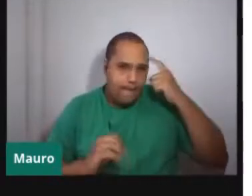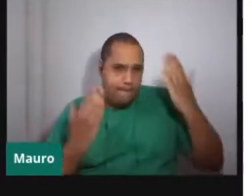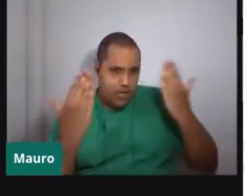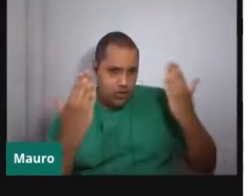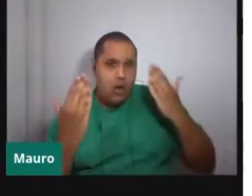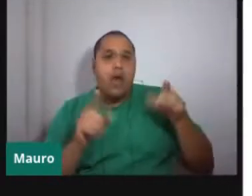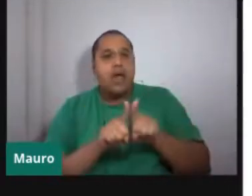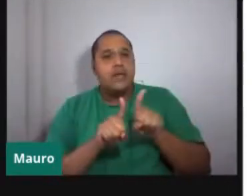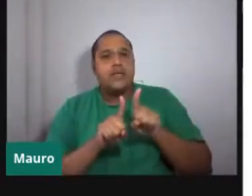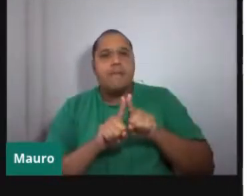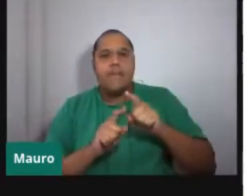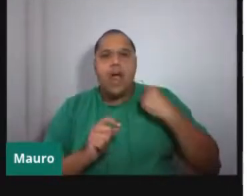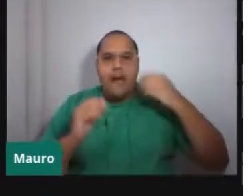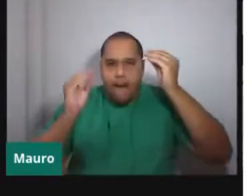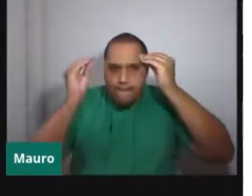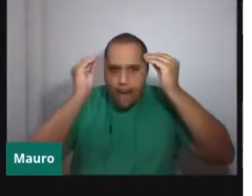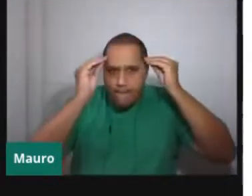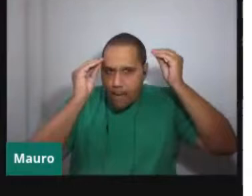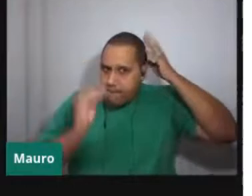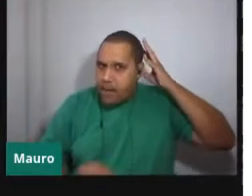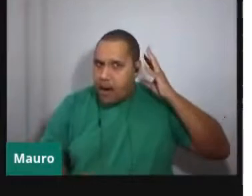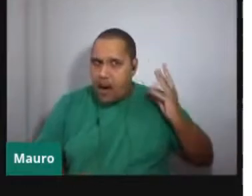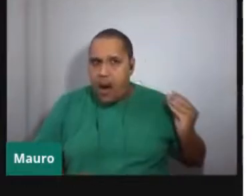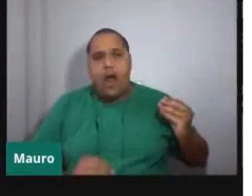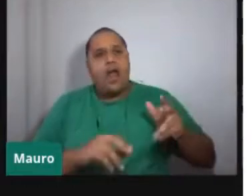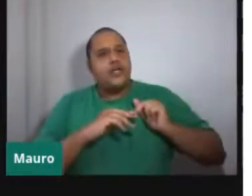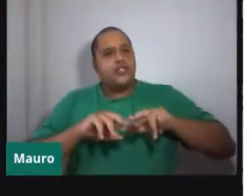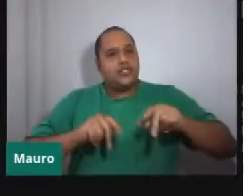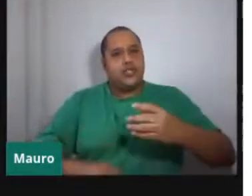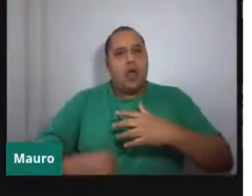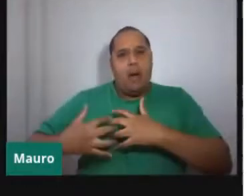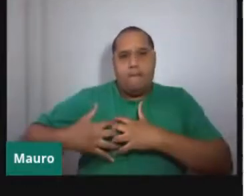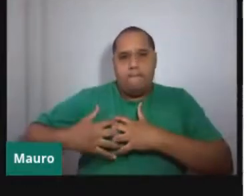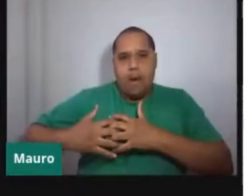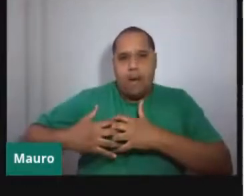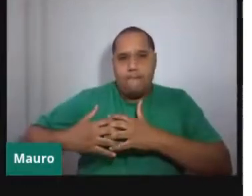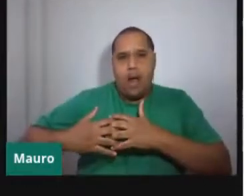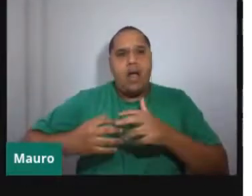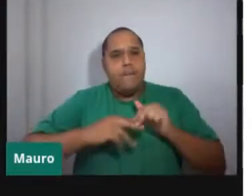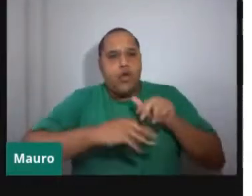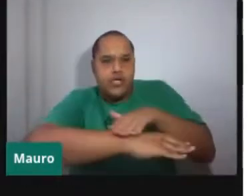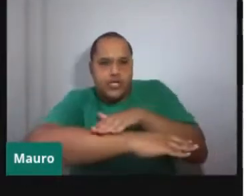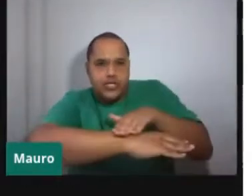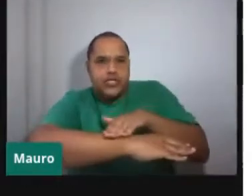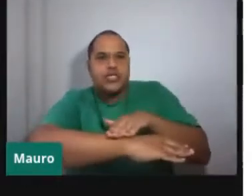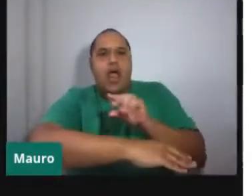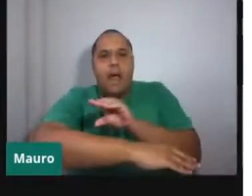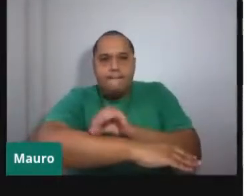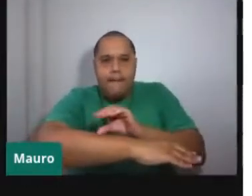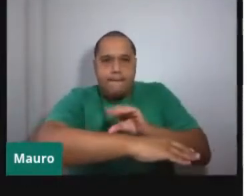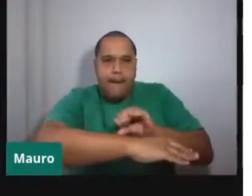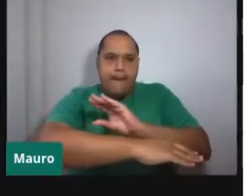sinais psicofisiológicos, como, por exemplo, frequência cardíaca, a condutância da pele,